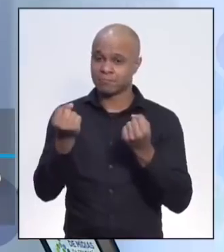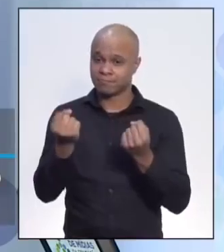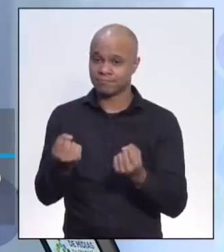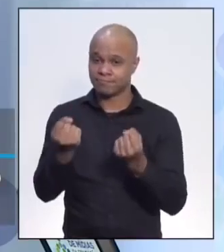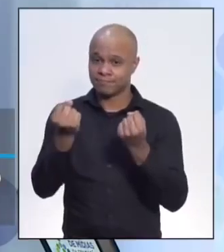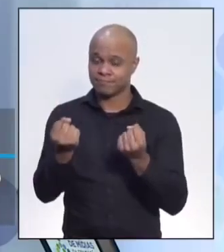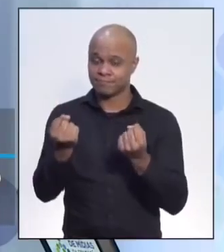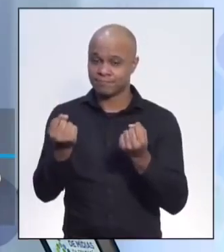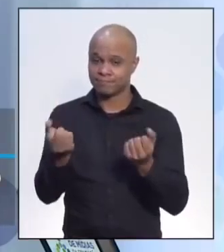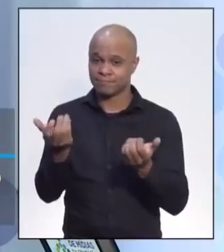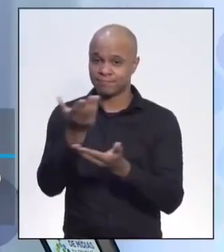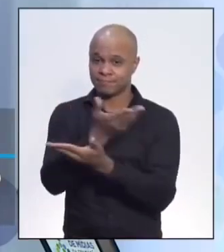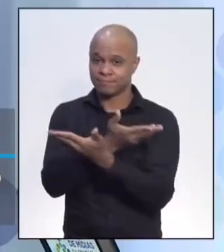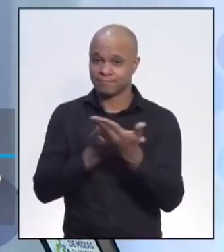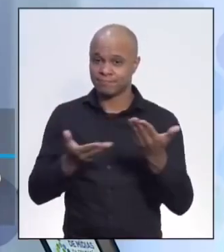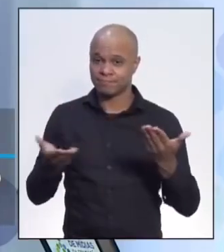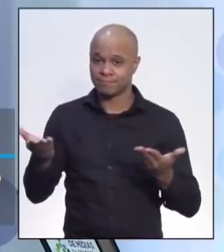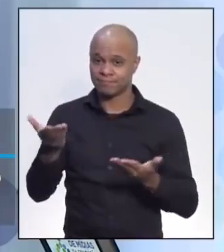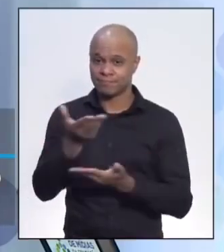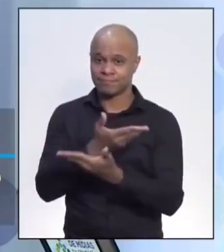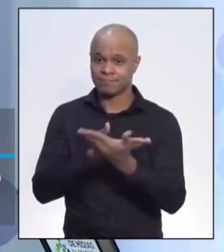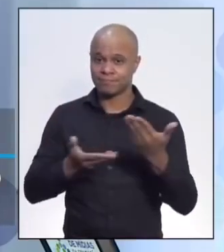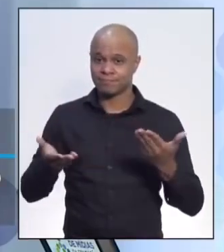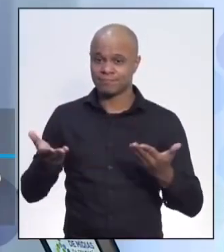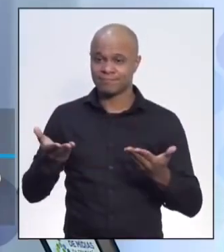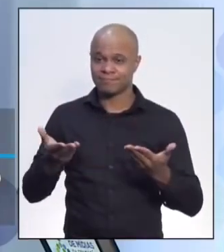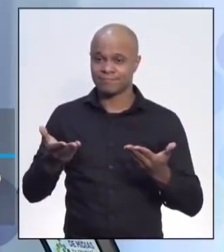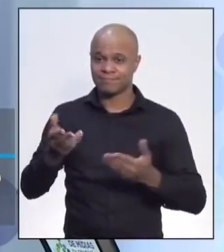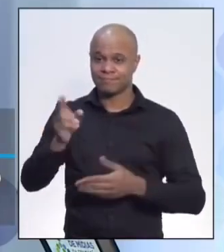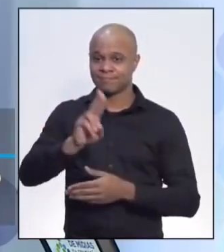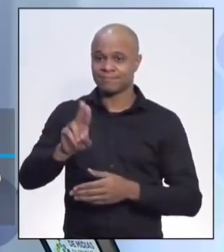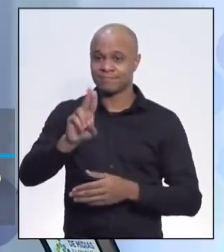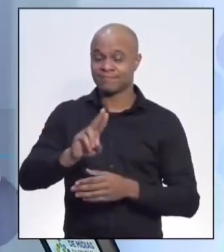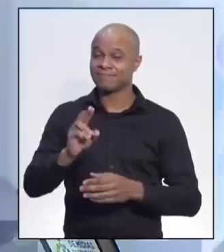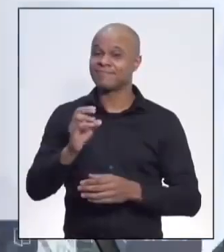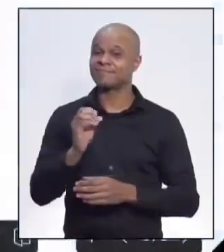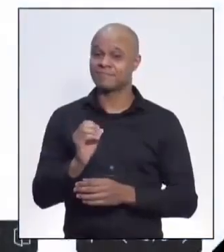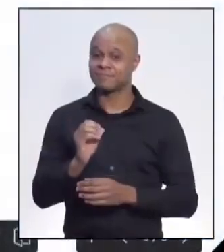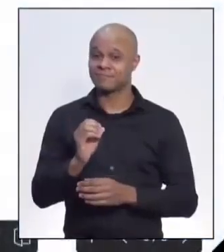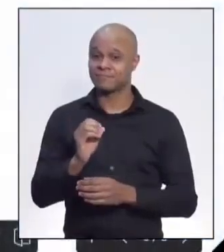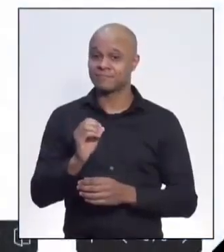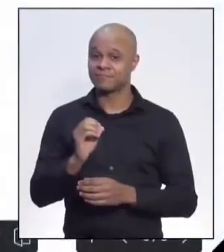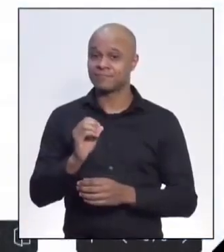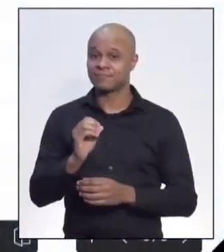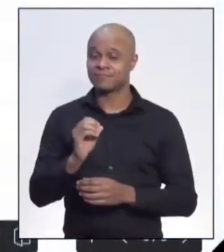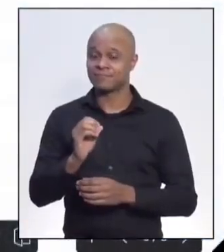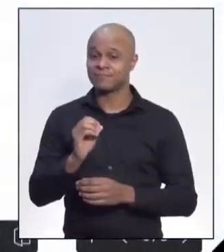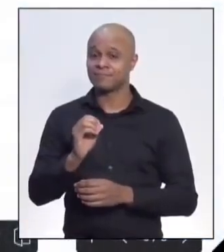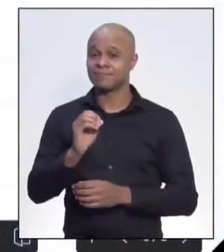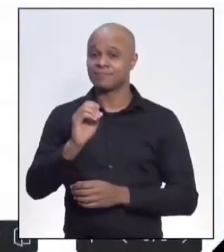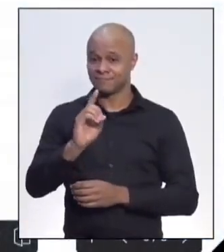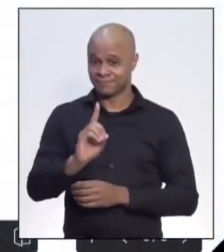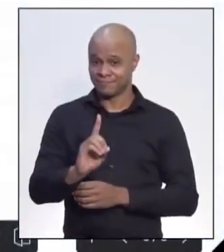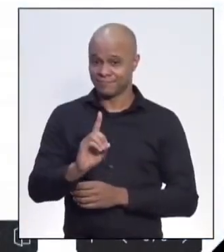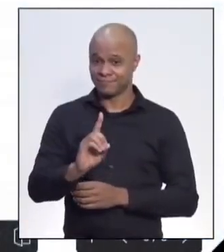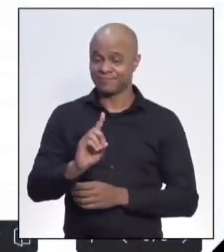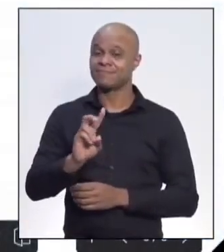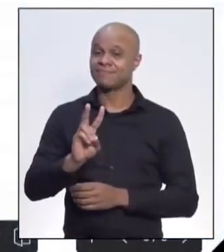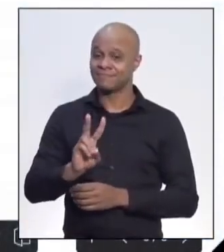da banana. Então, se eu usar o 0, o 1 e o